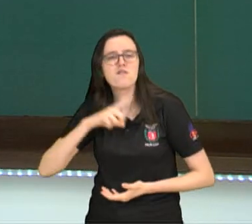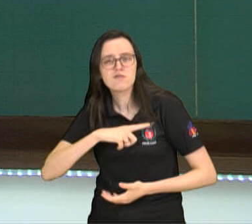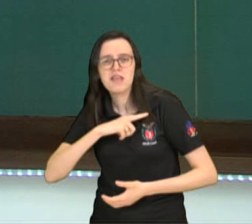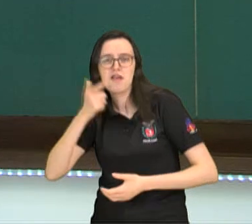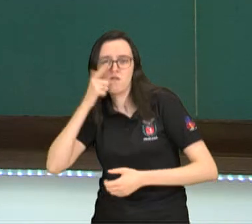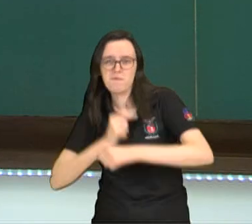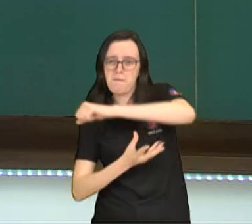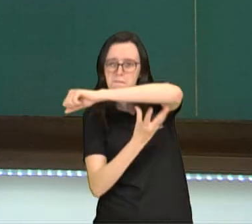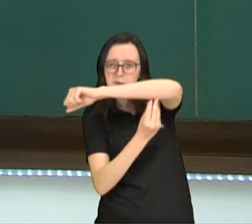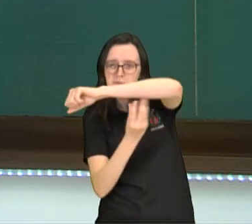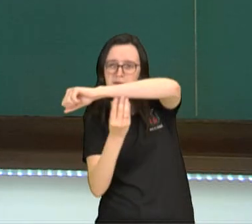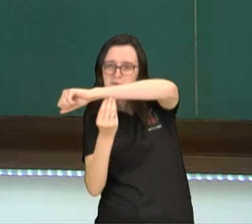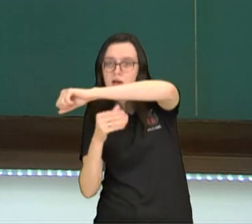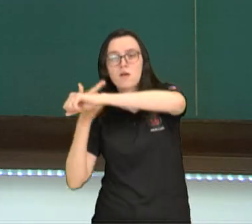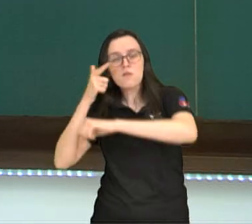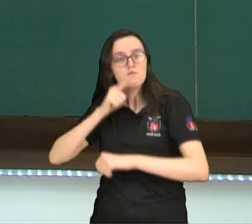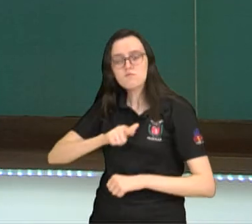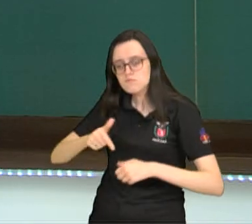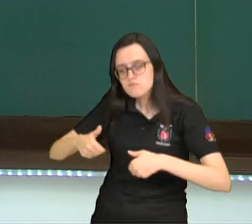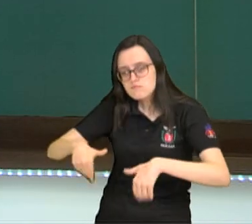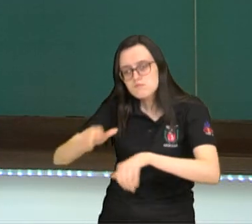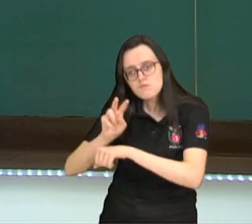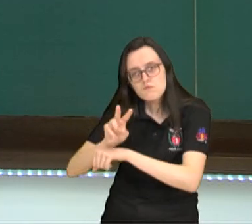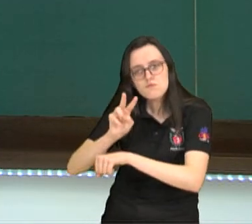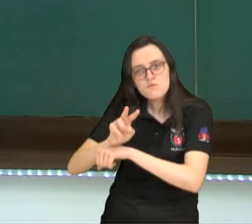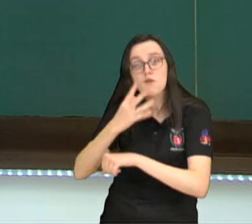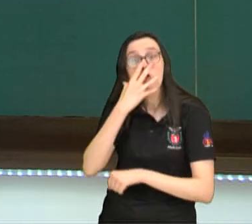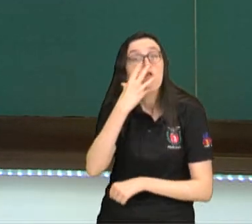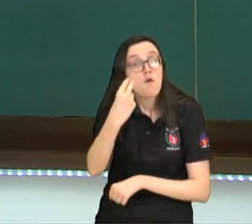vão ser encontrados por um